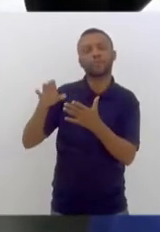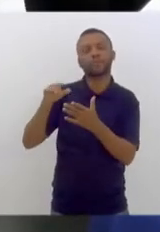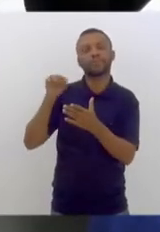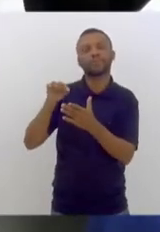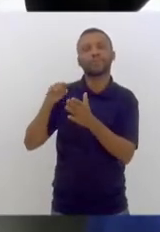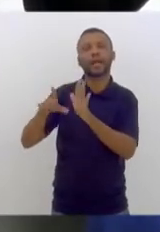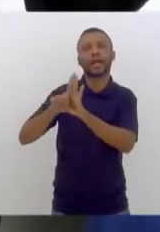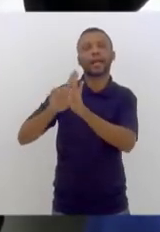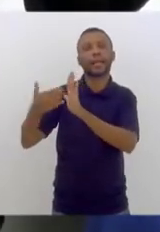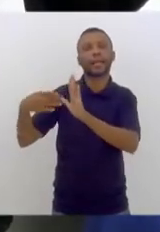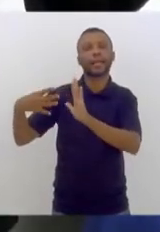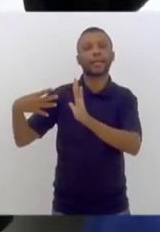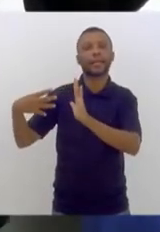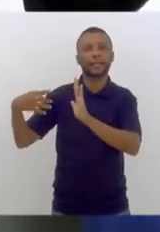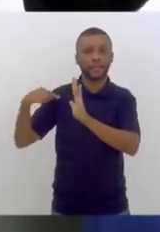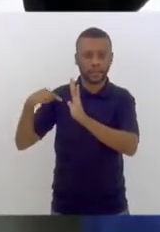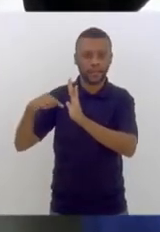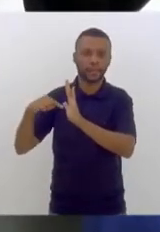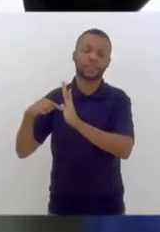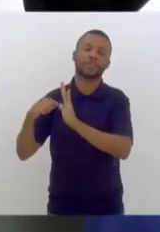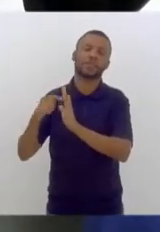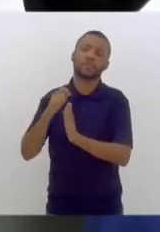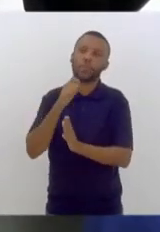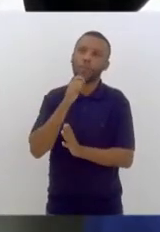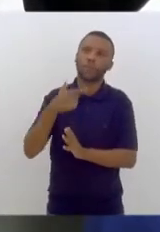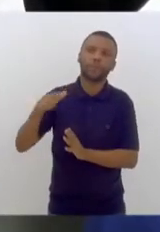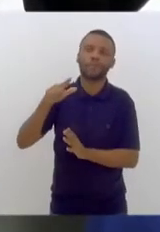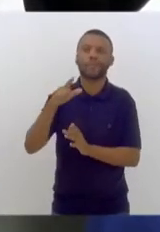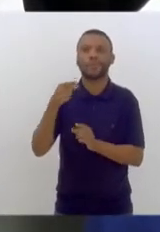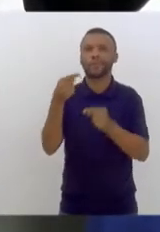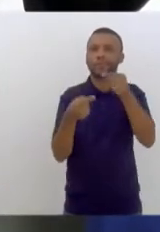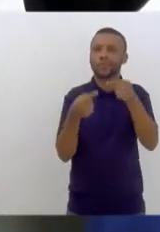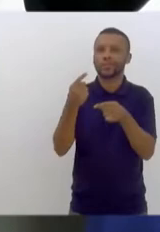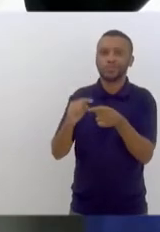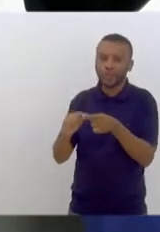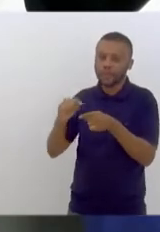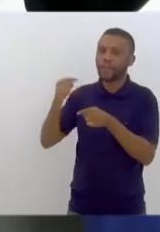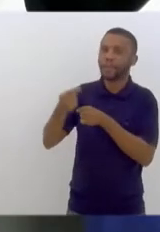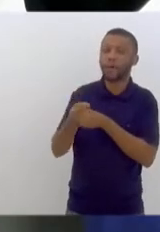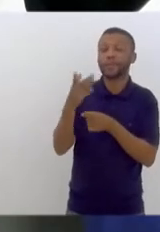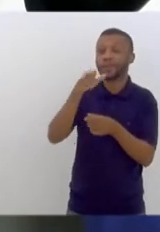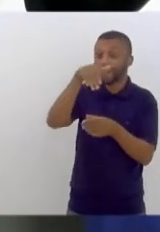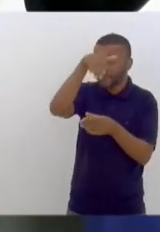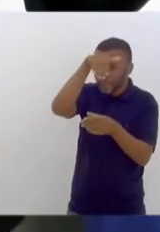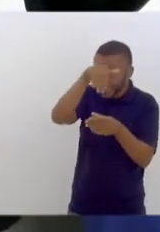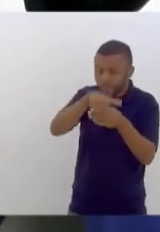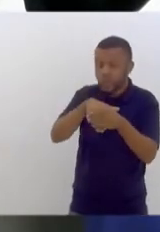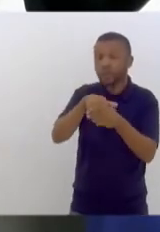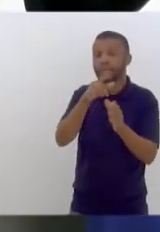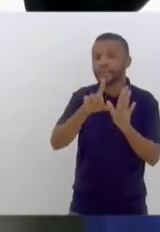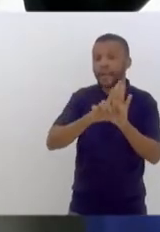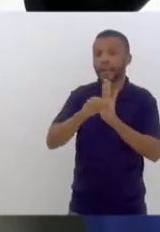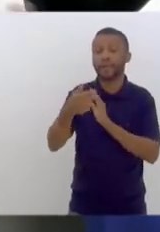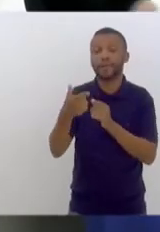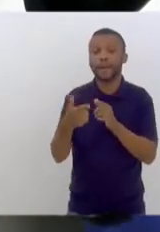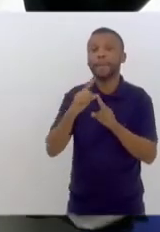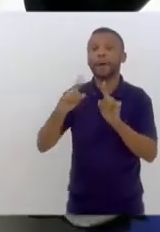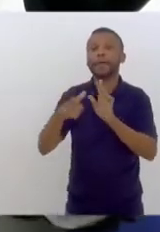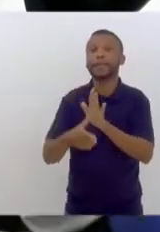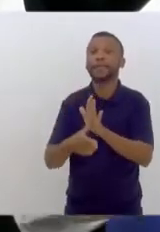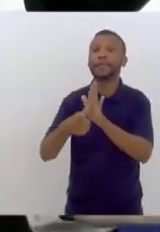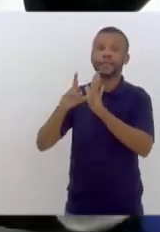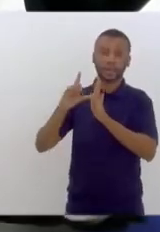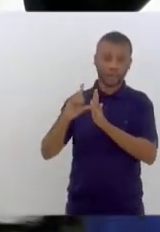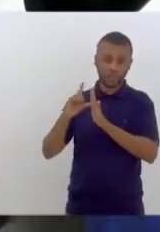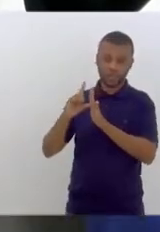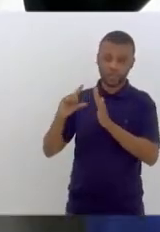municípios não tem que ser feita a posteriori à votação da lei, mas a priori, né? Porque não impede, digo a